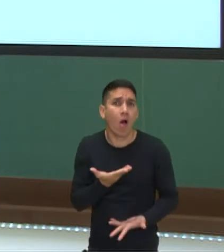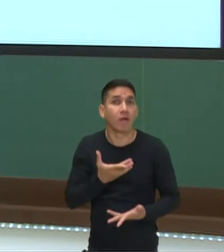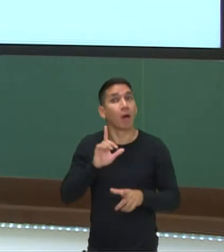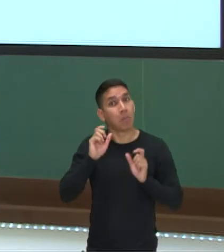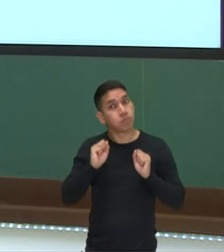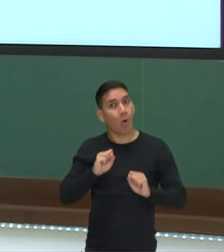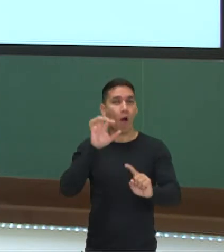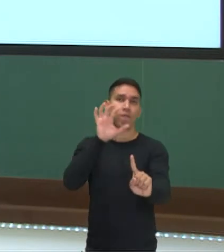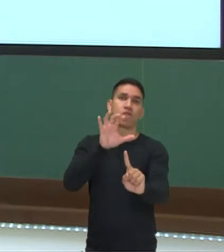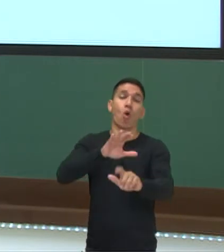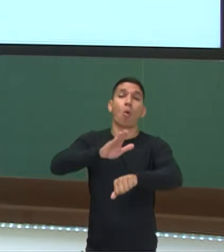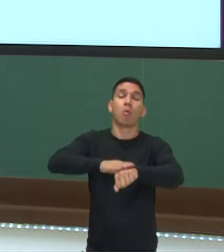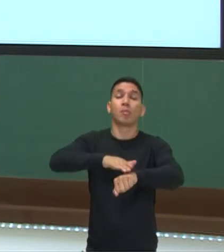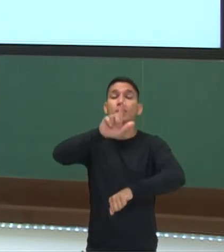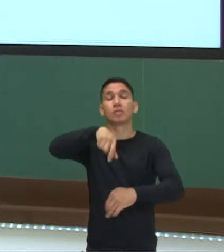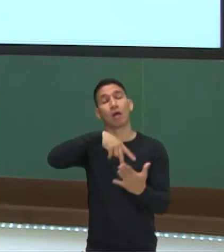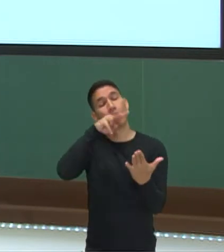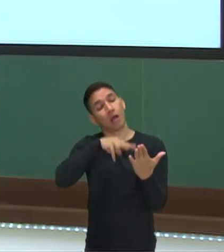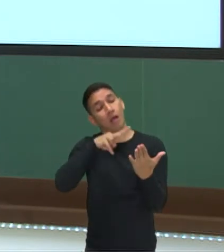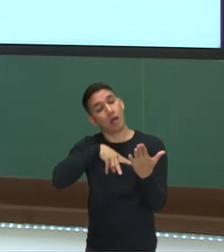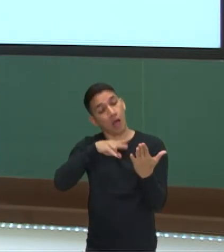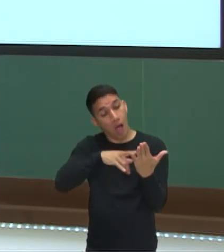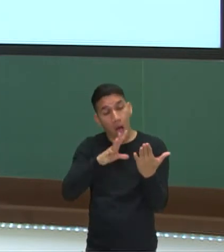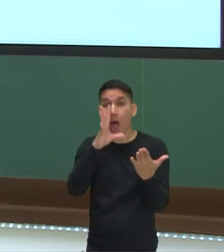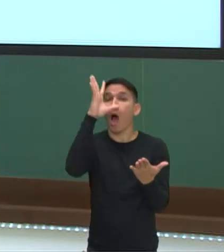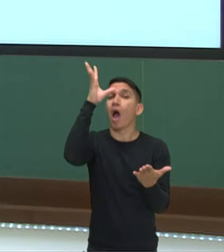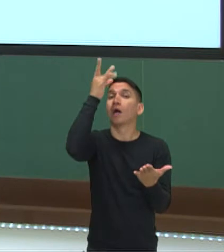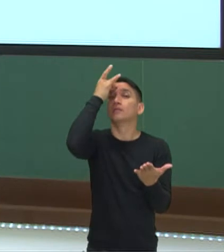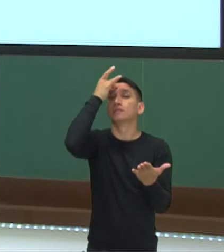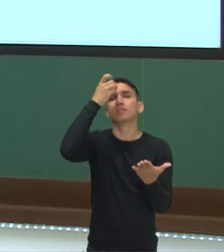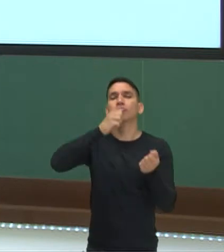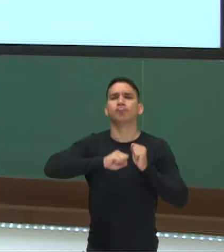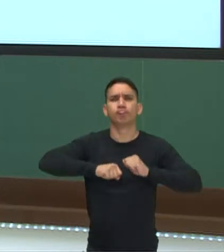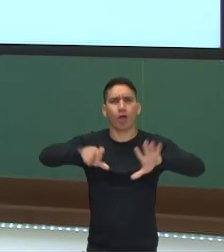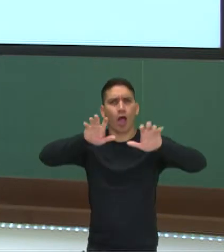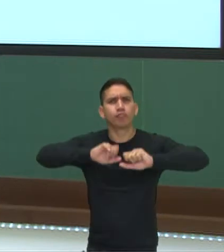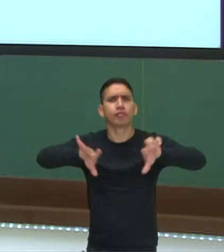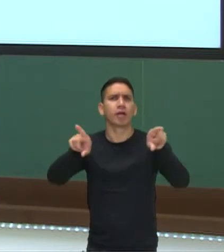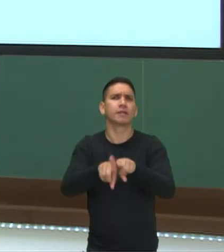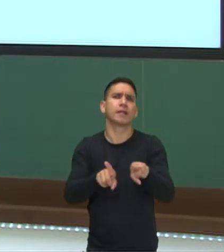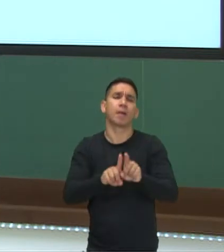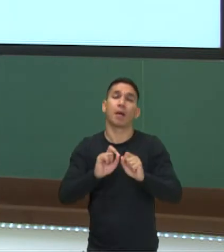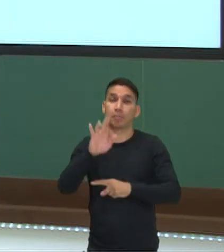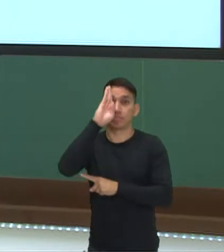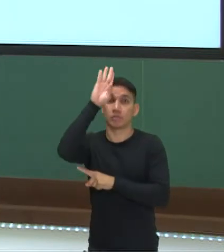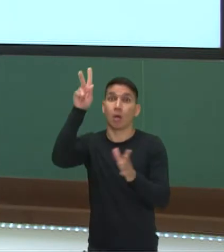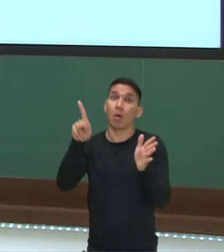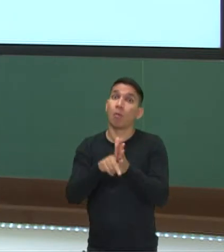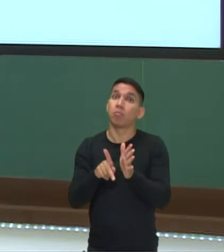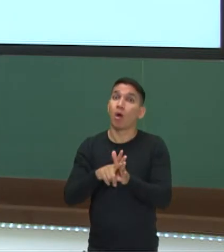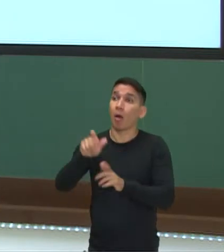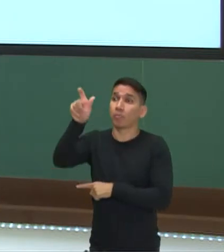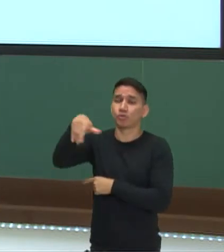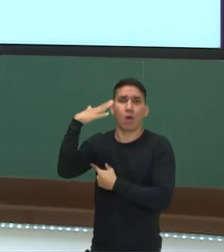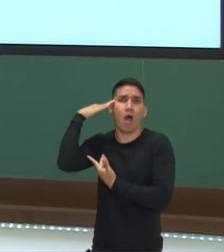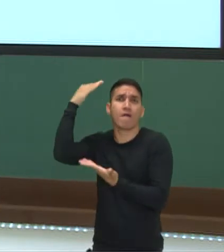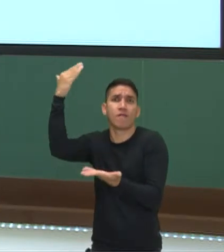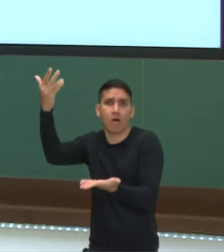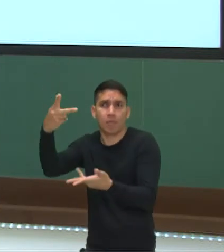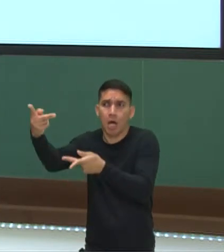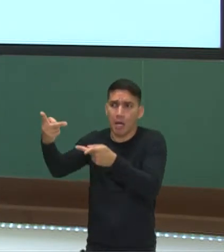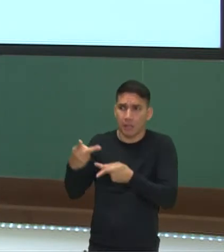no momento em que o leitor vai compartilhar essa notícia, principalmente vindo ali de uma celebridade, de